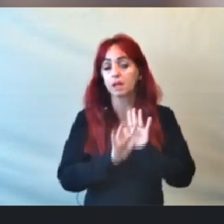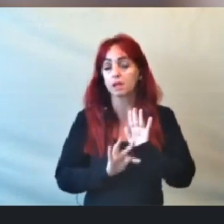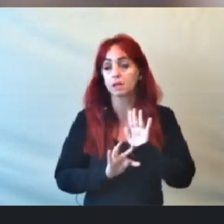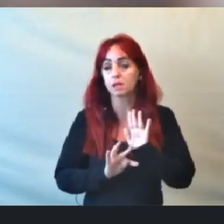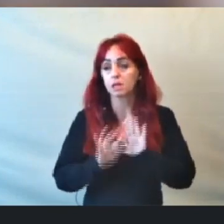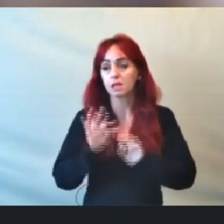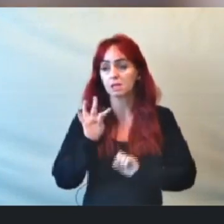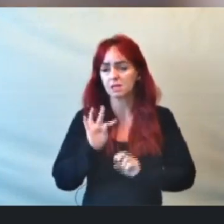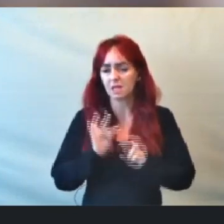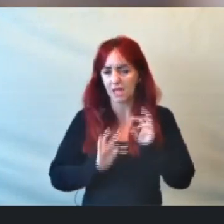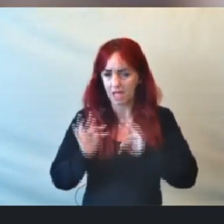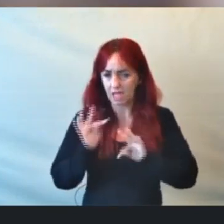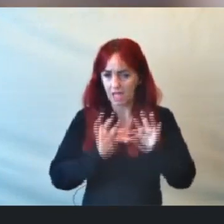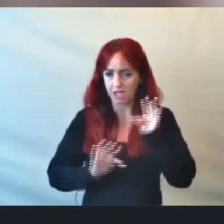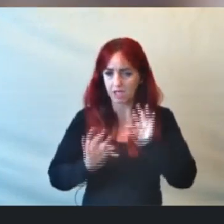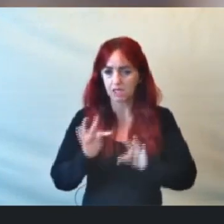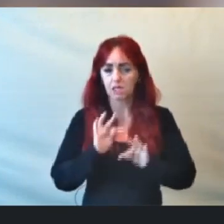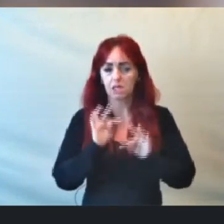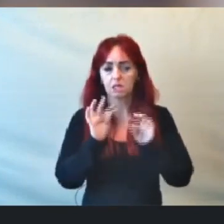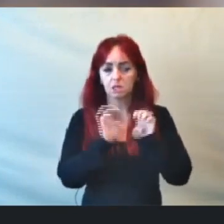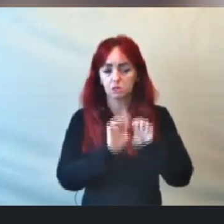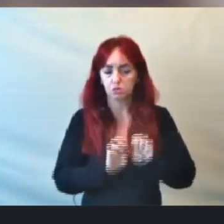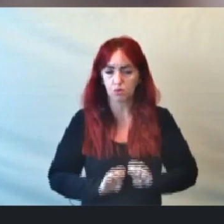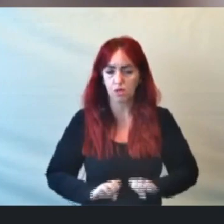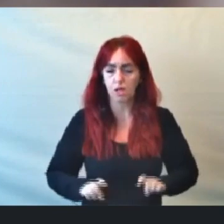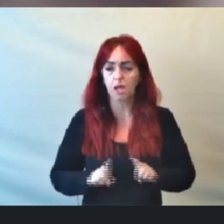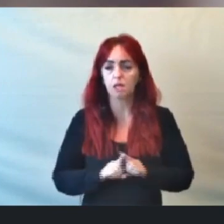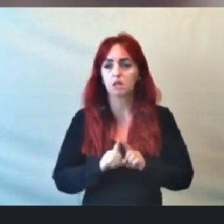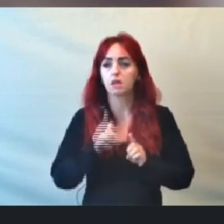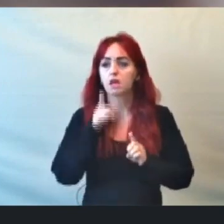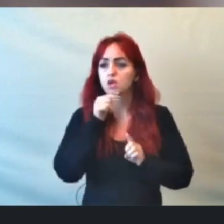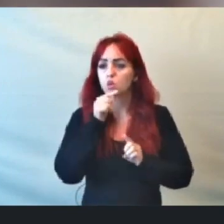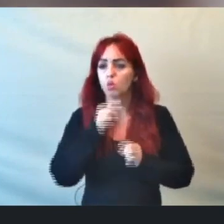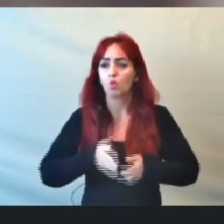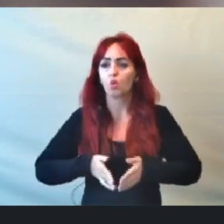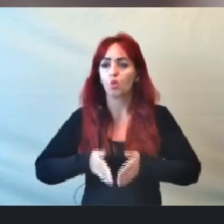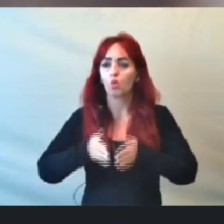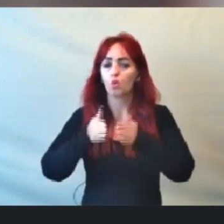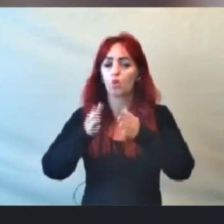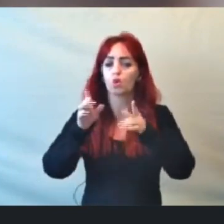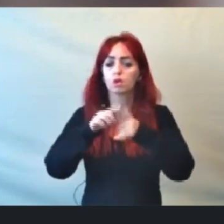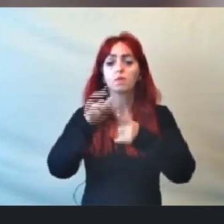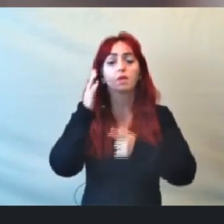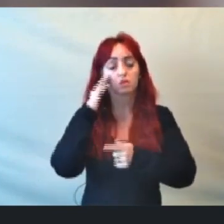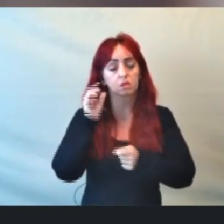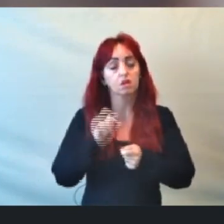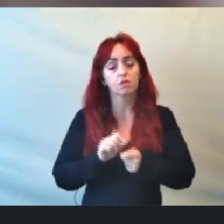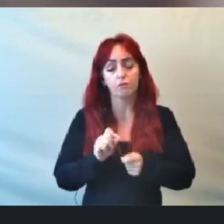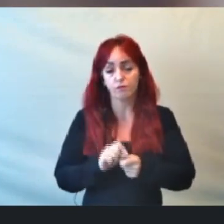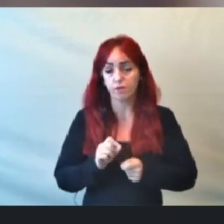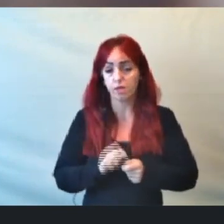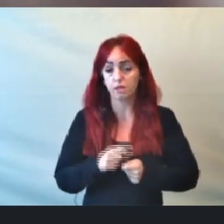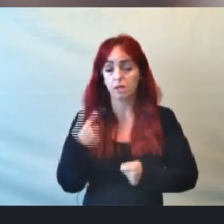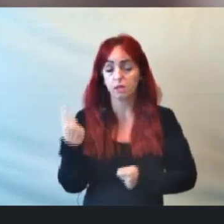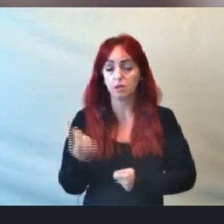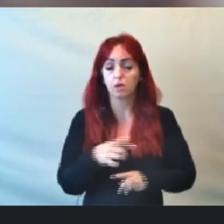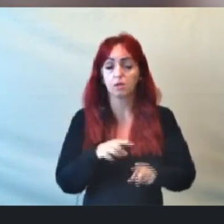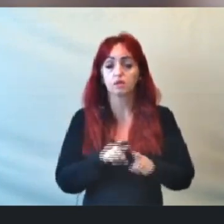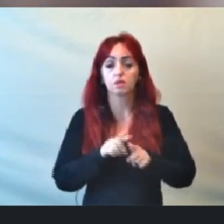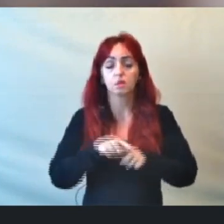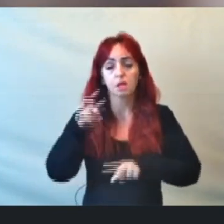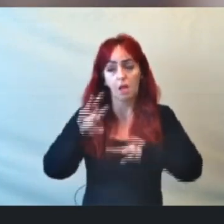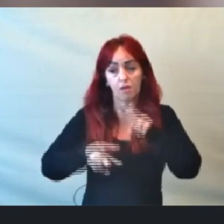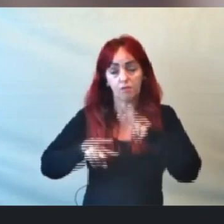estruturais, de coluna d'água, que eu sei que estão sendo feitas. Né? Nós, inclusive, avaliamos o impacto quando